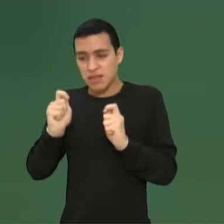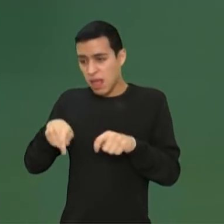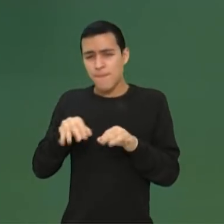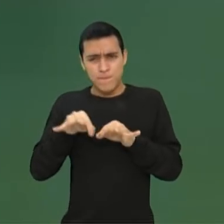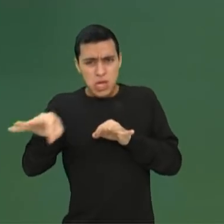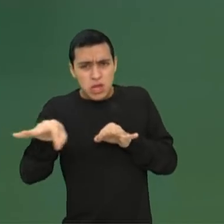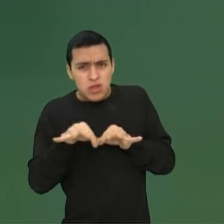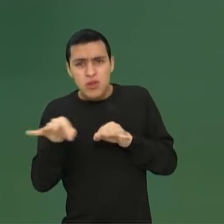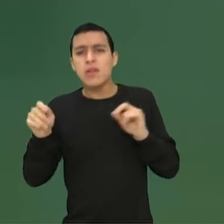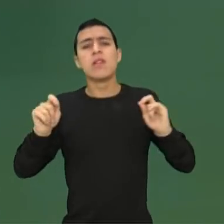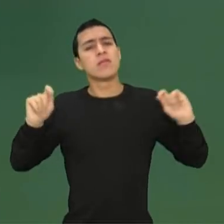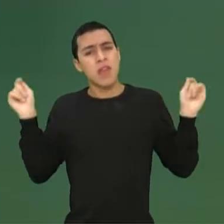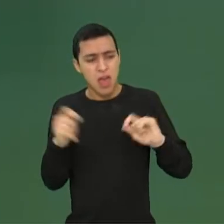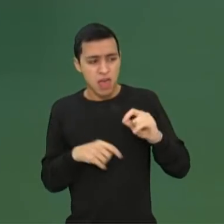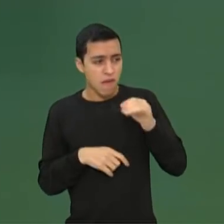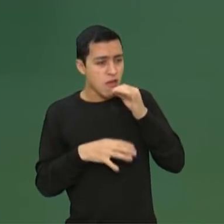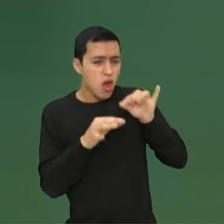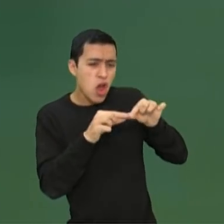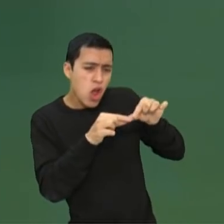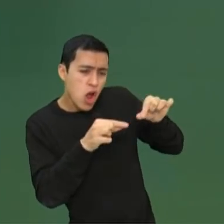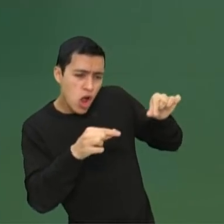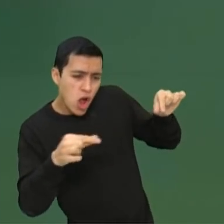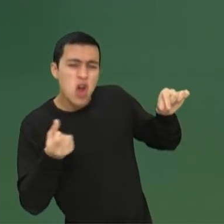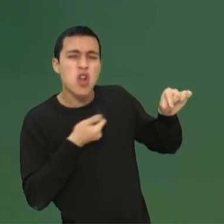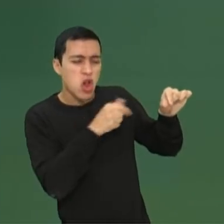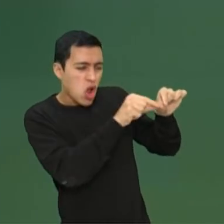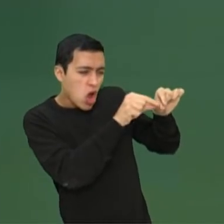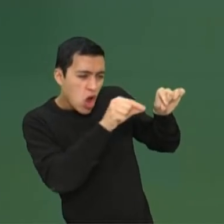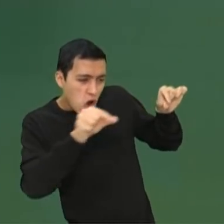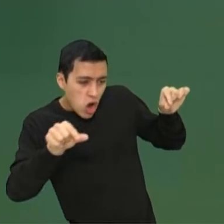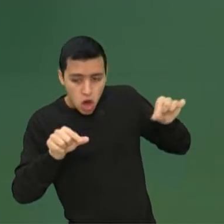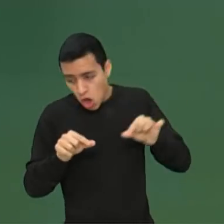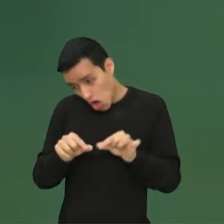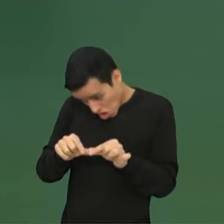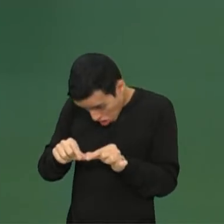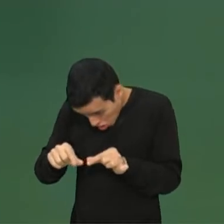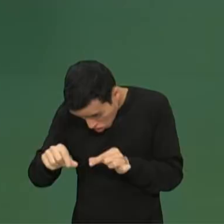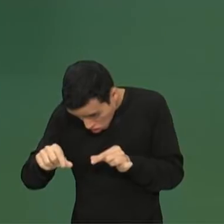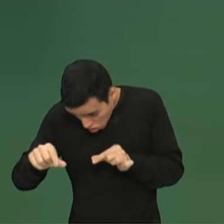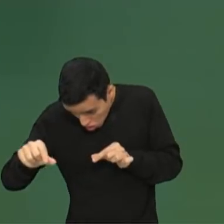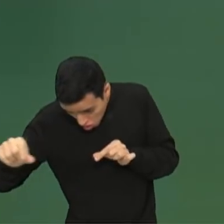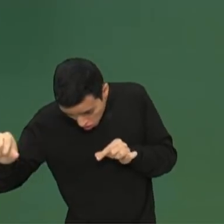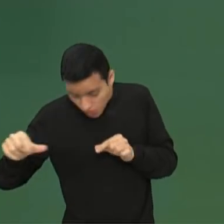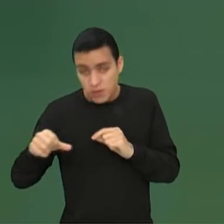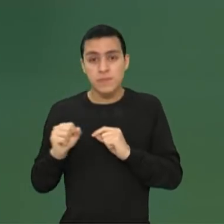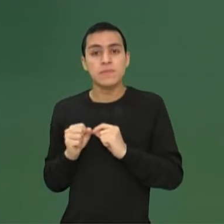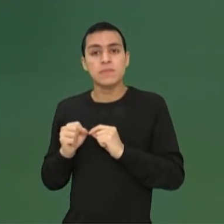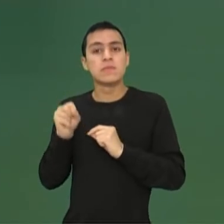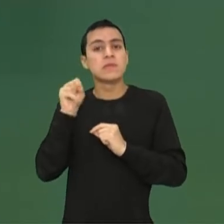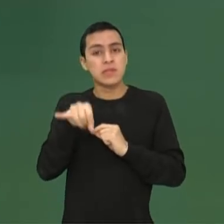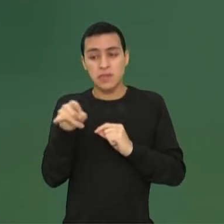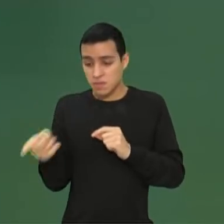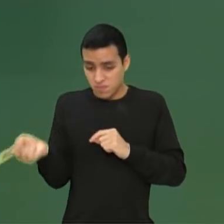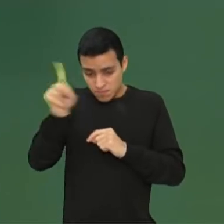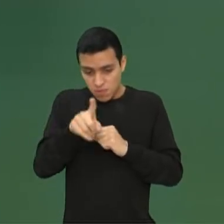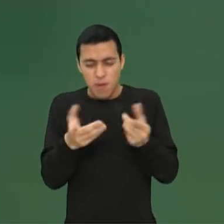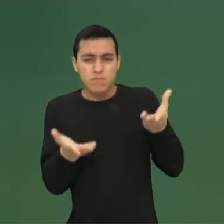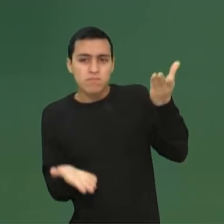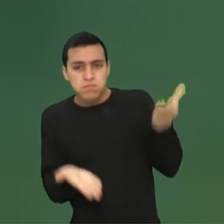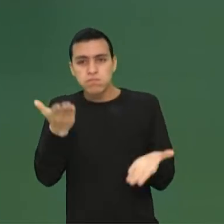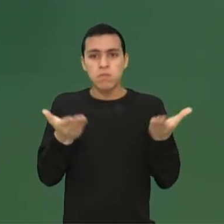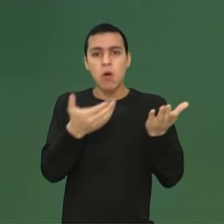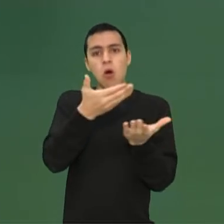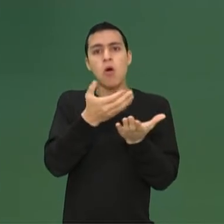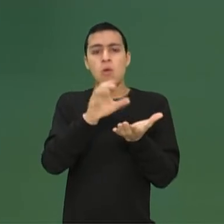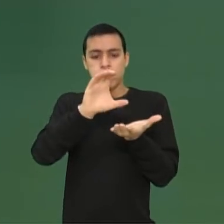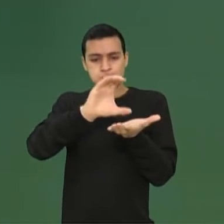que eu posso. Então, se eu pegar uma fita métrica, tantos metros de comprimento. Se eu colocar numa balança, nossa,